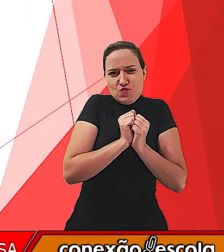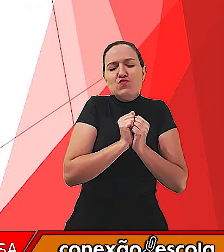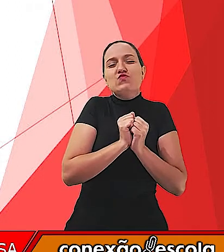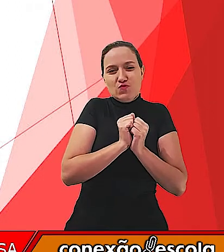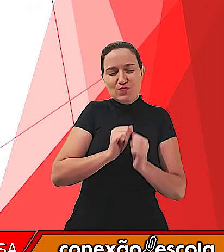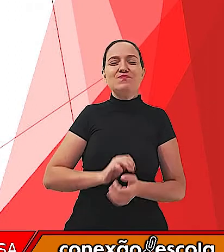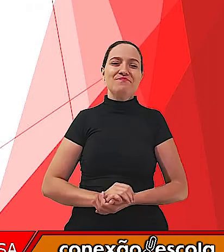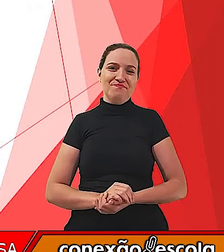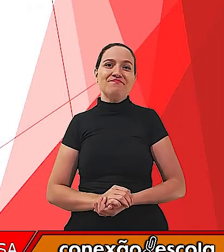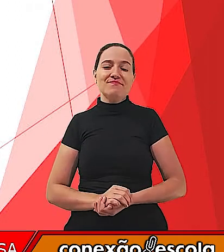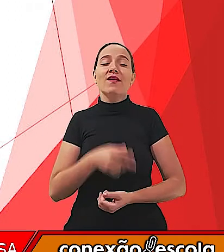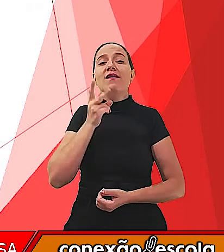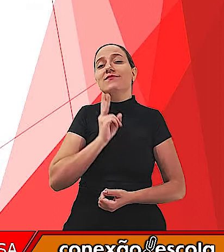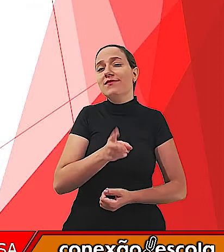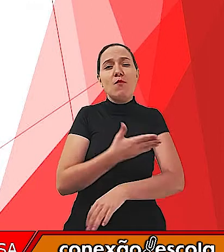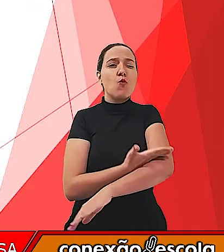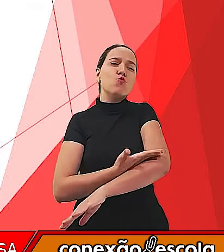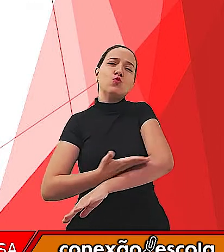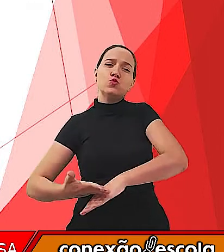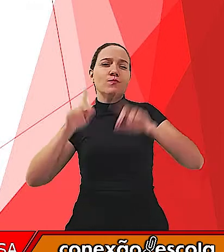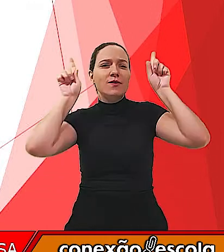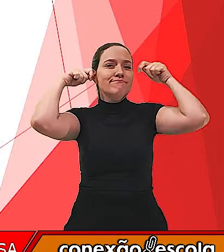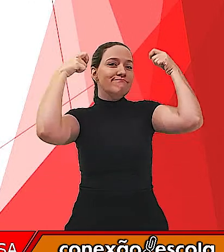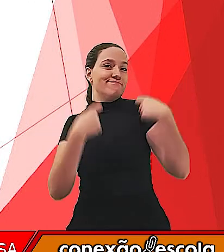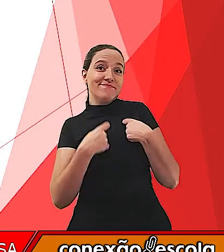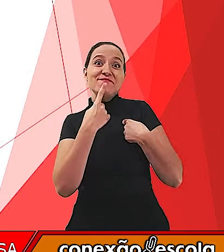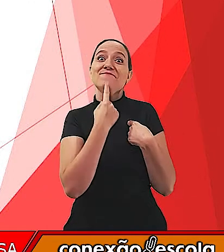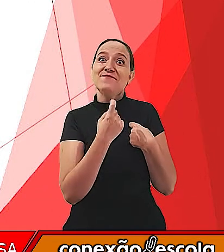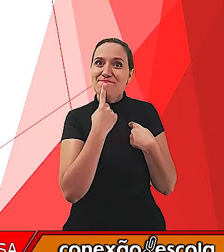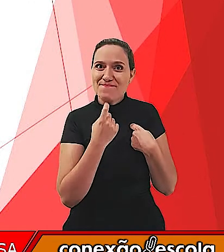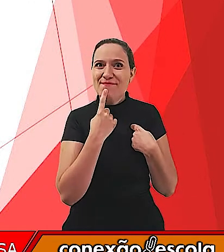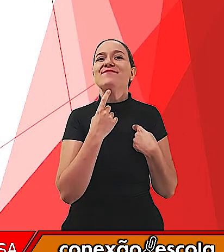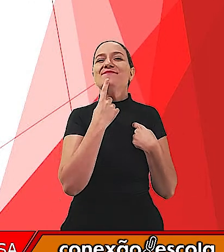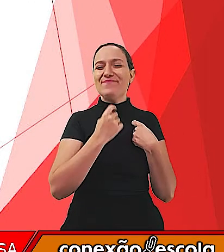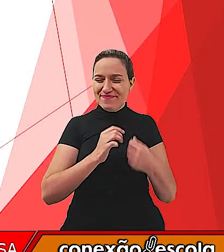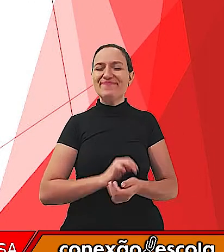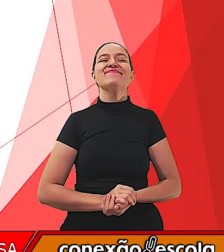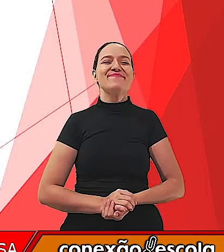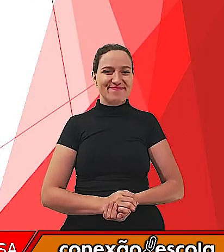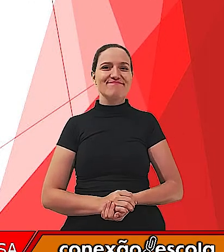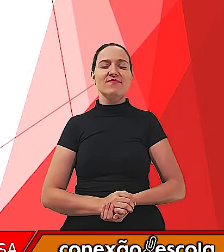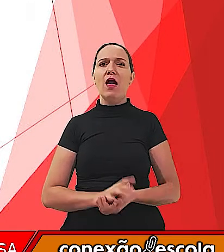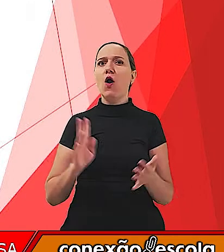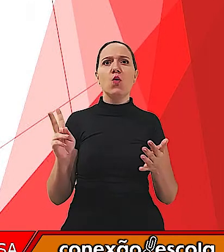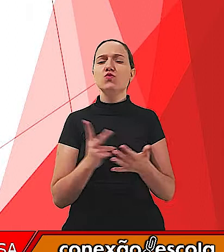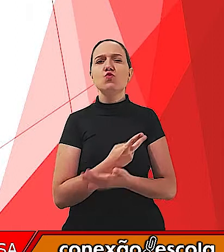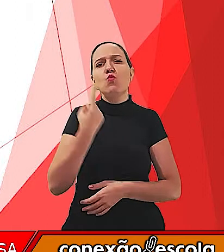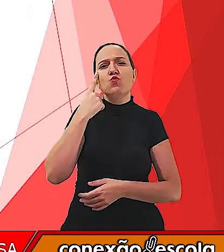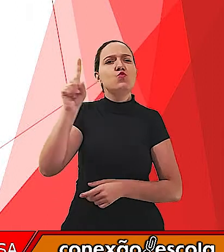casinha. Ela sempre usava uma capa com um chapeuzinho bem vermelho. Certo